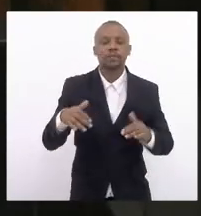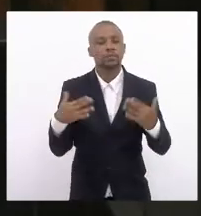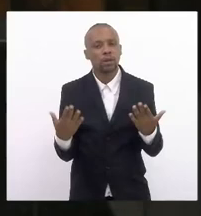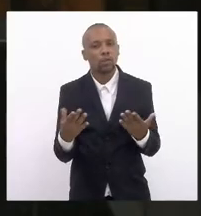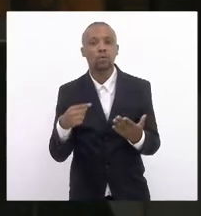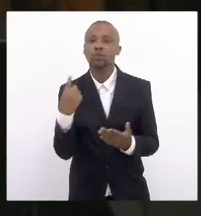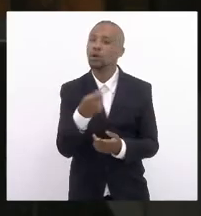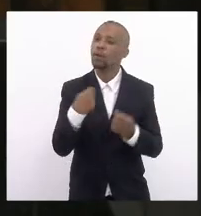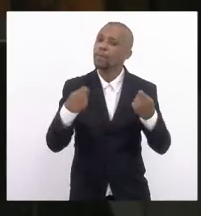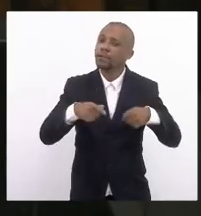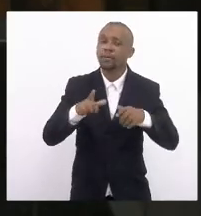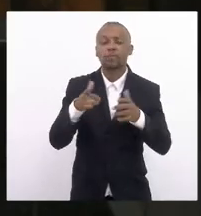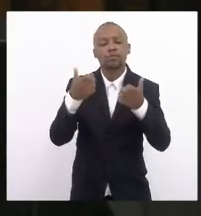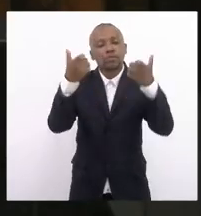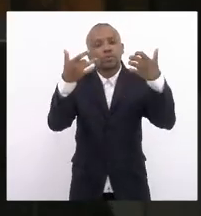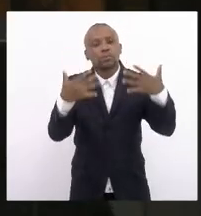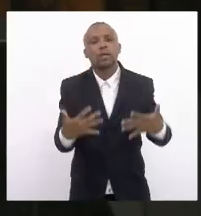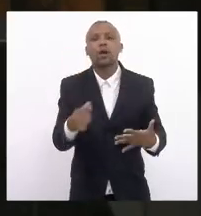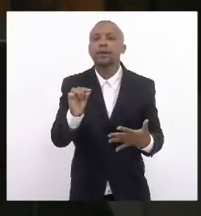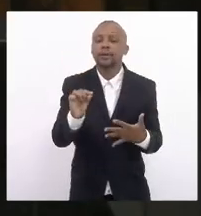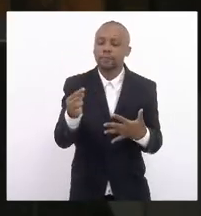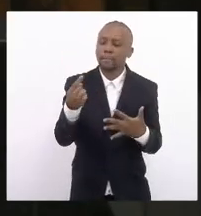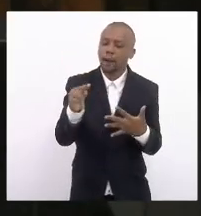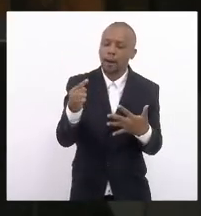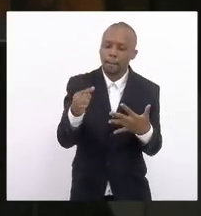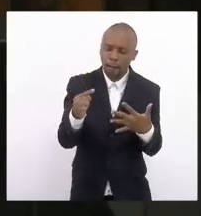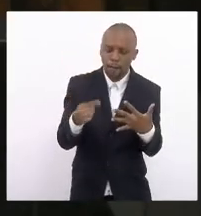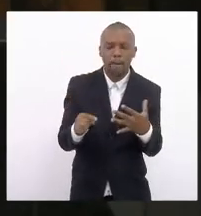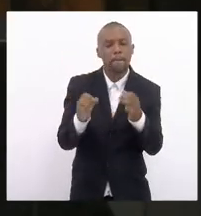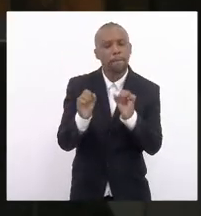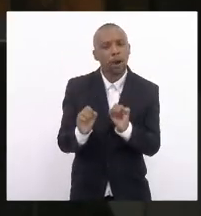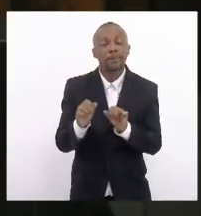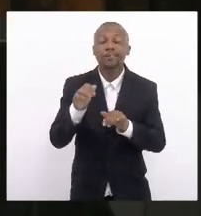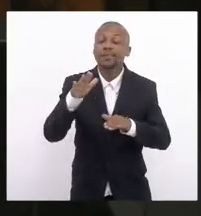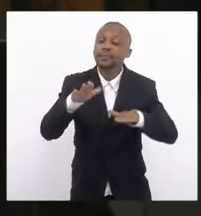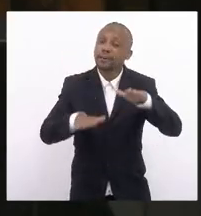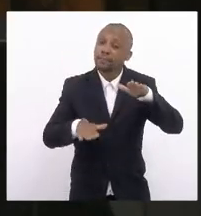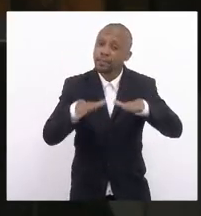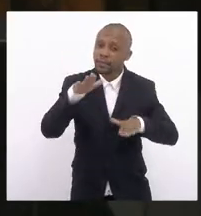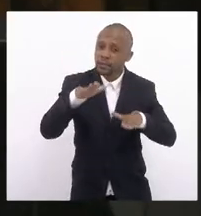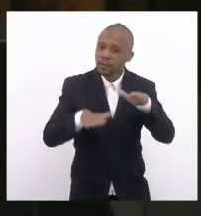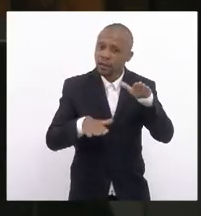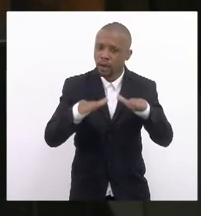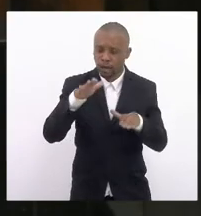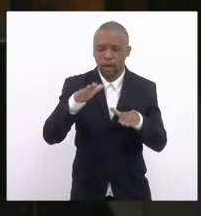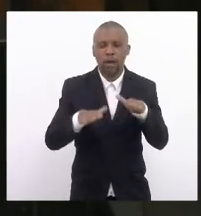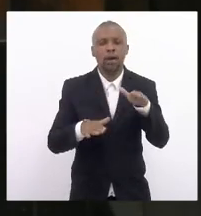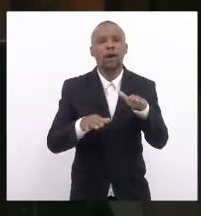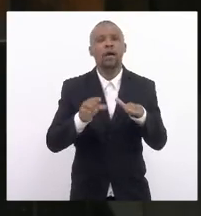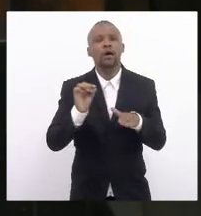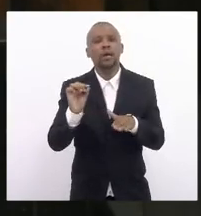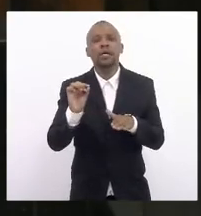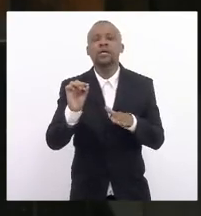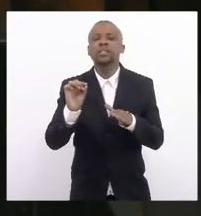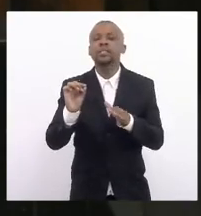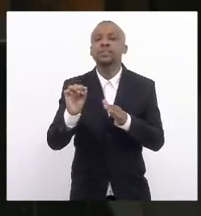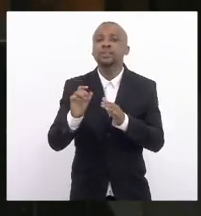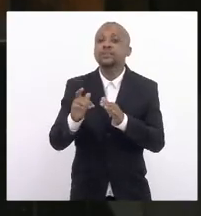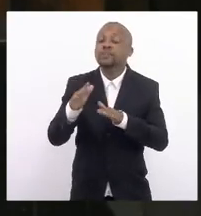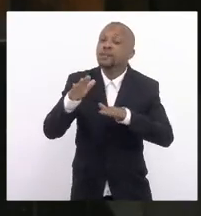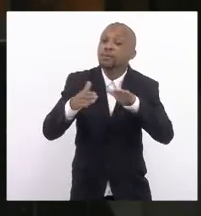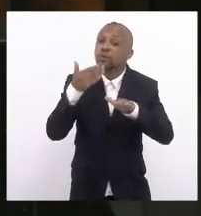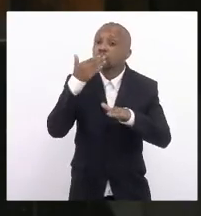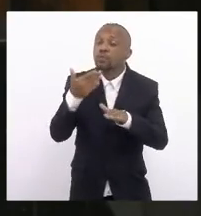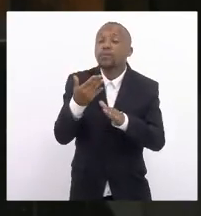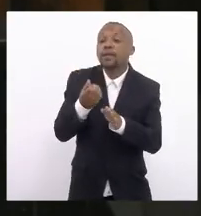seguinte, tudo isso pode variar, deputado Márcio Pacheco, tudo isso pode variar segundo a modalidade